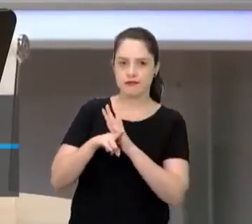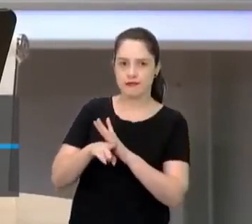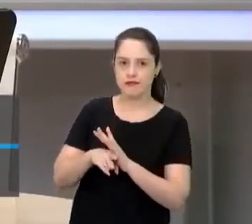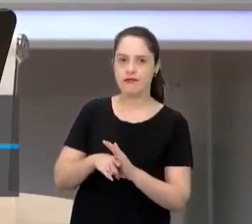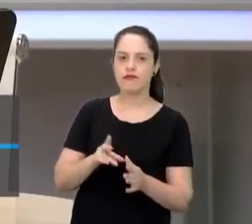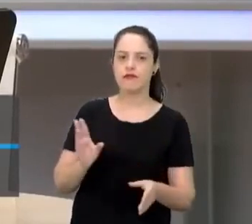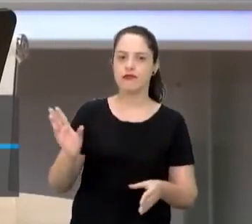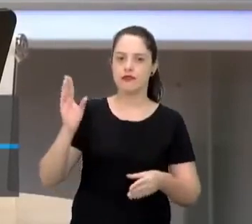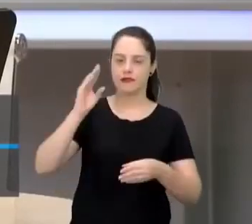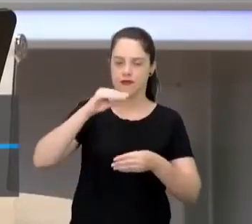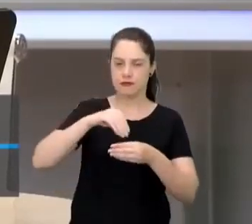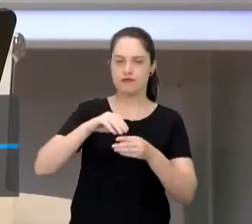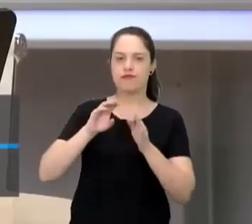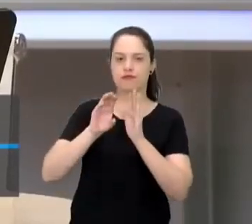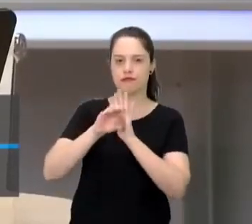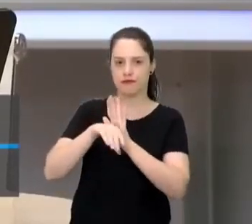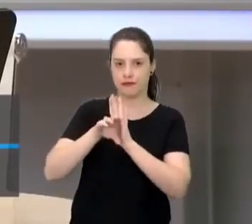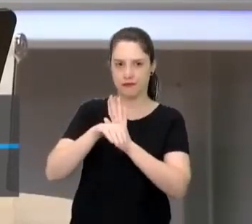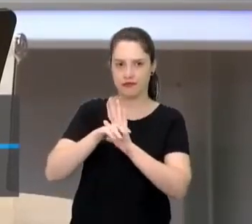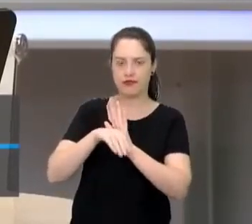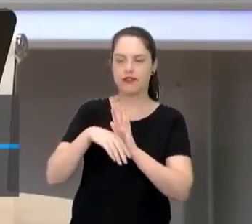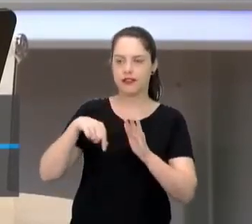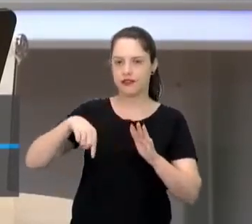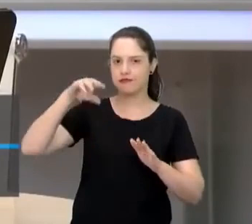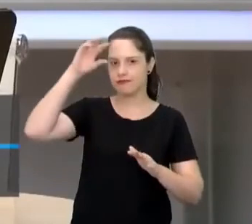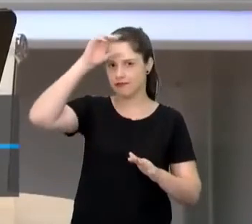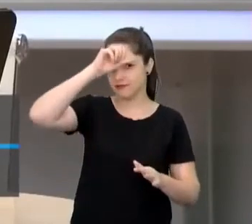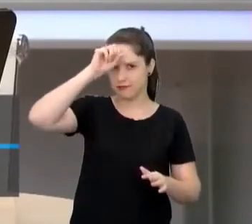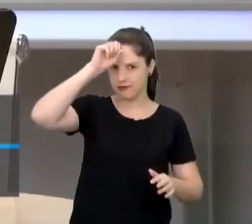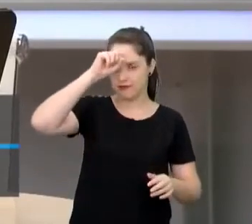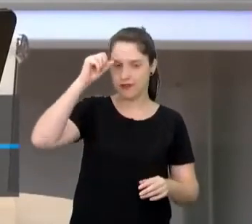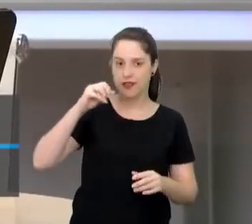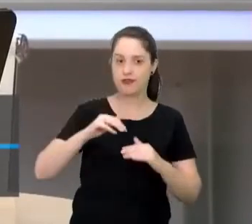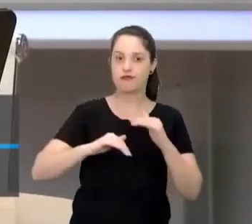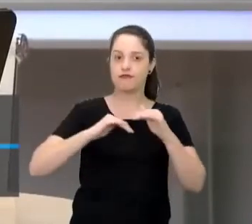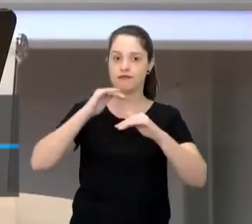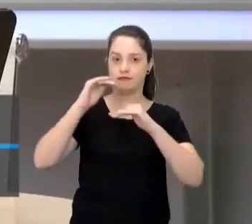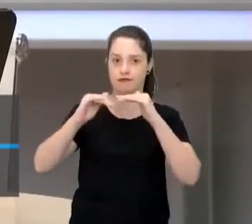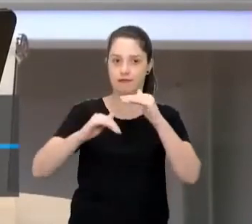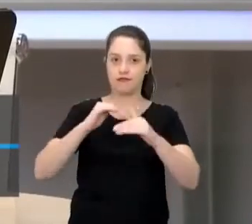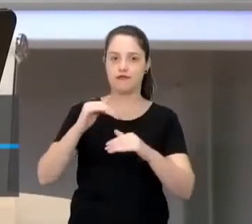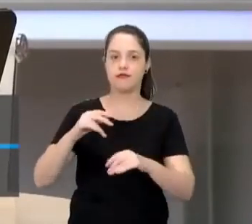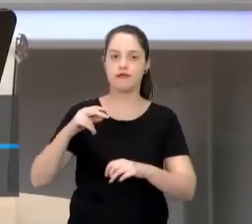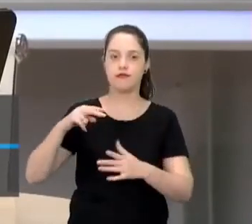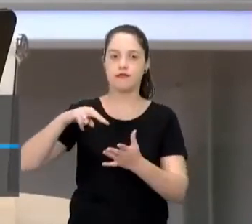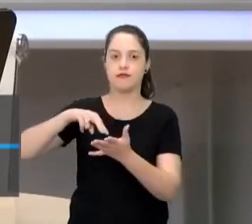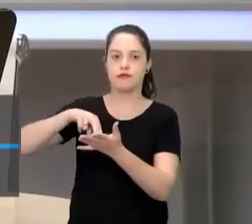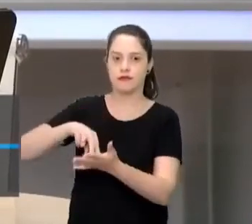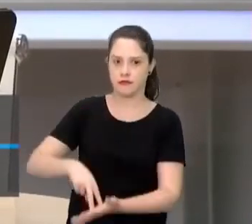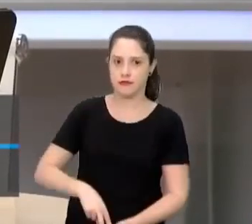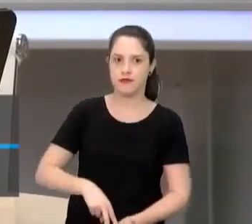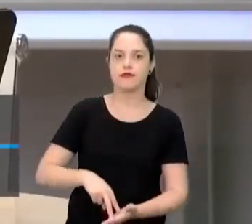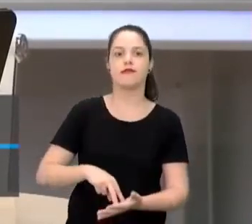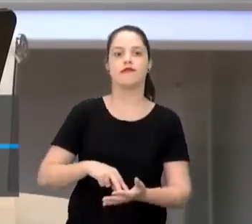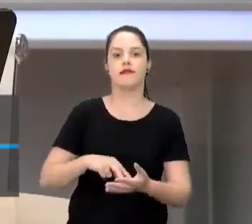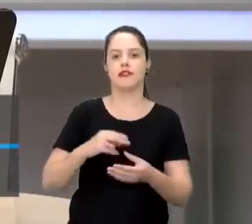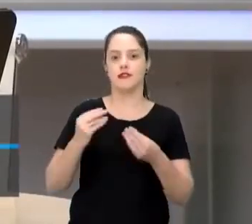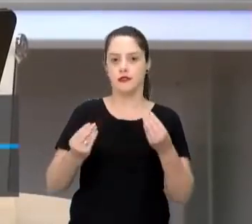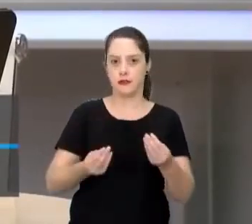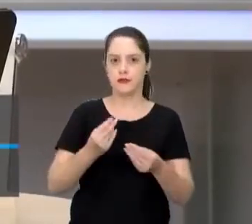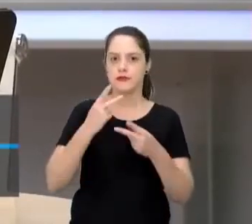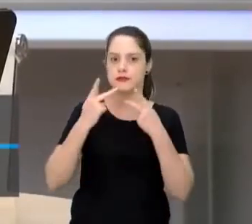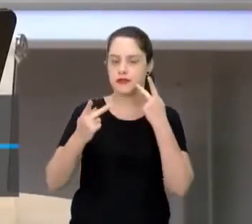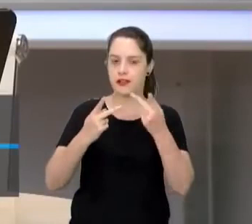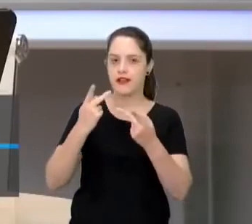aí com um centro das aprendizagens, então isso desenvolve bastante aí o protagonismo. Os clubes juvenis, como vocês falaram,